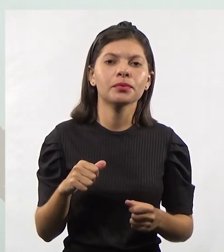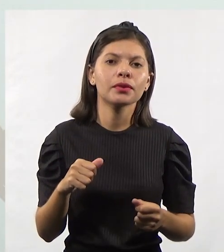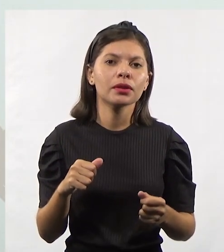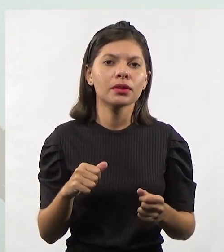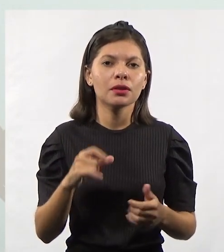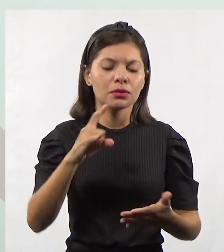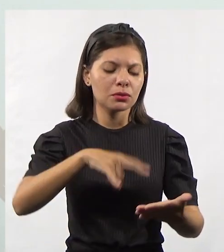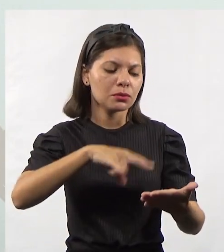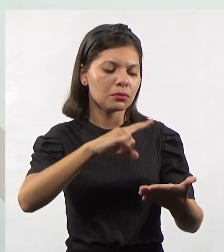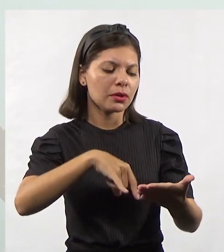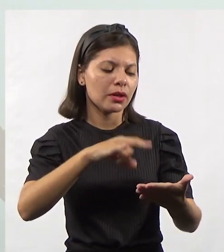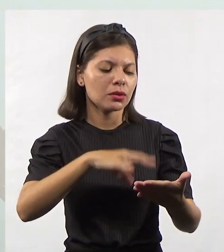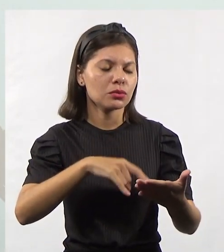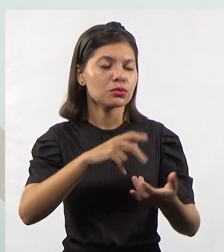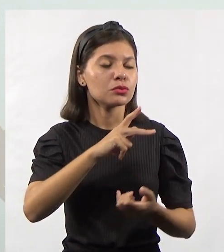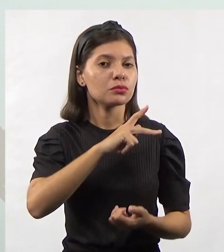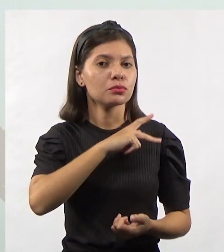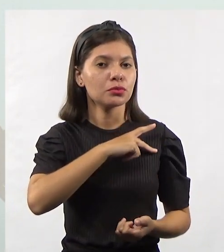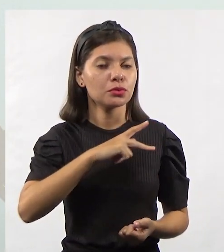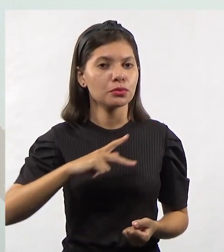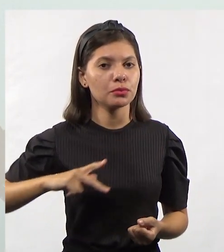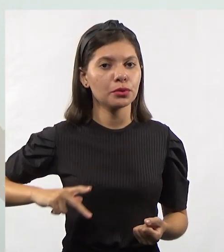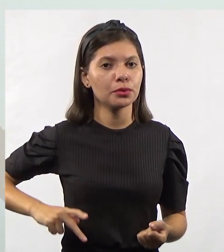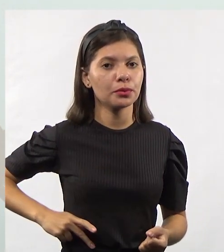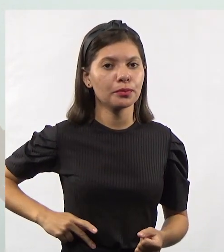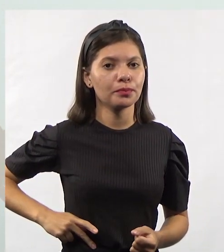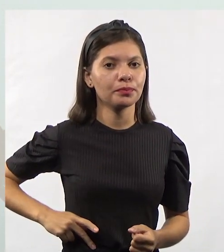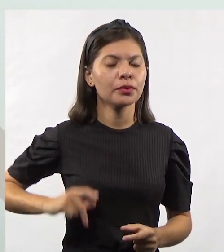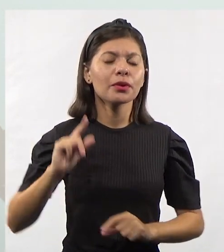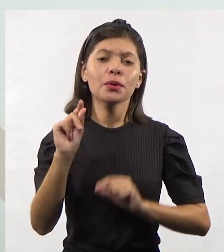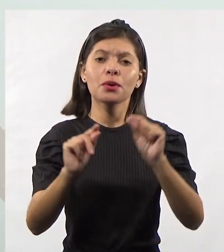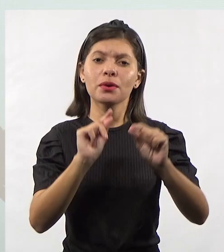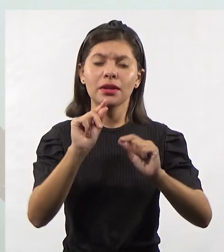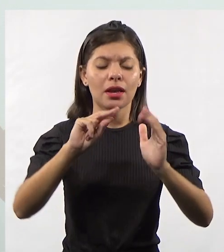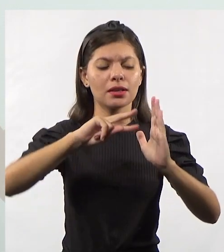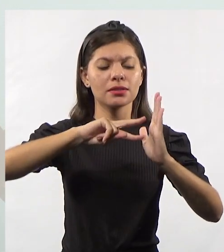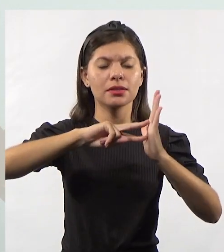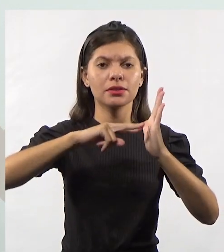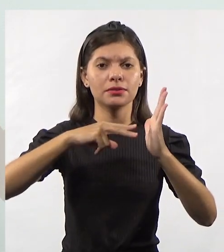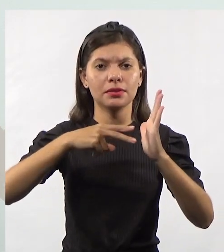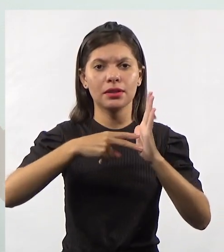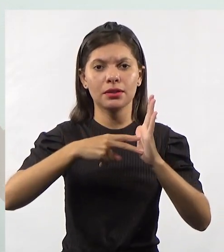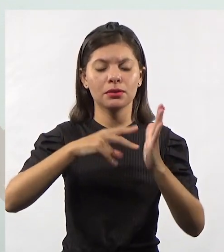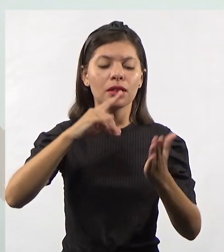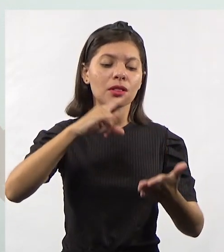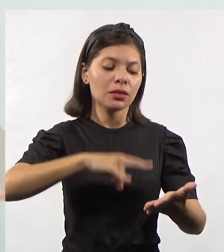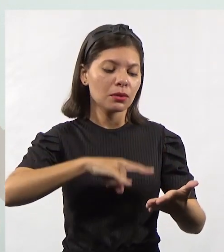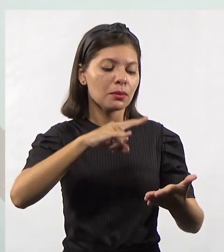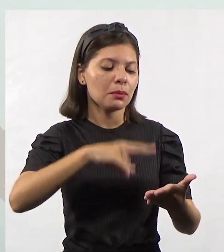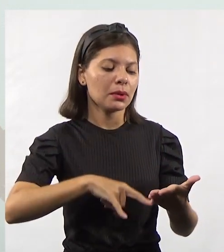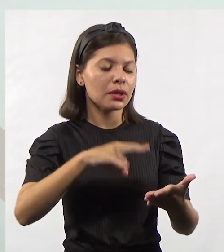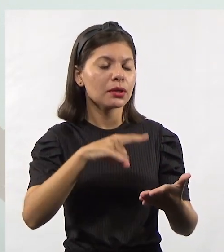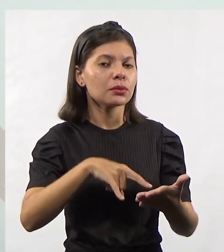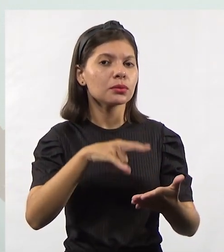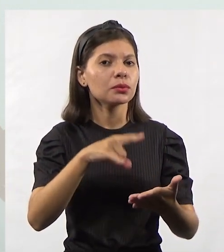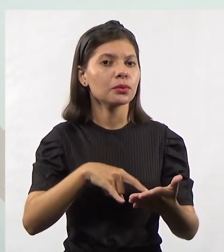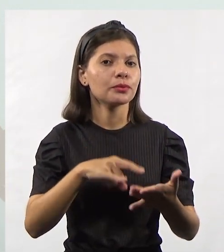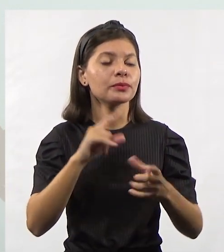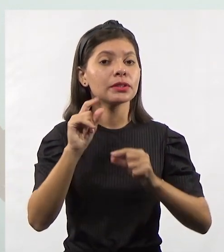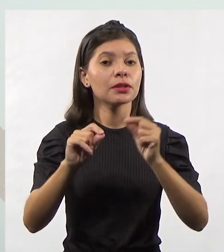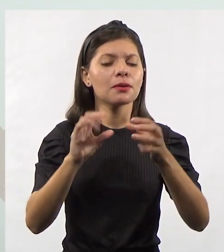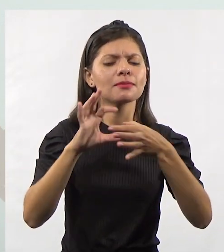vai trabalhar com arquivos públicos O que são arquivos públicos são documentos que estão acessível a